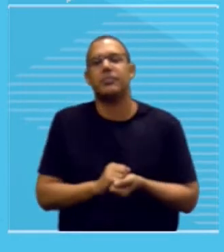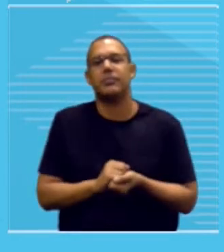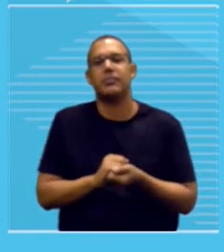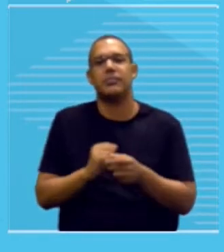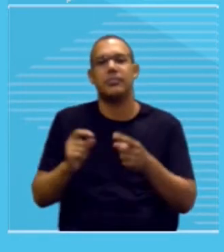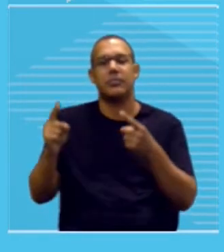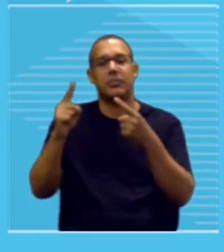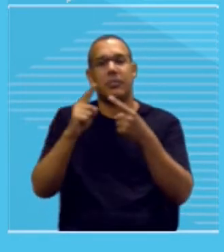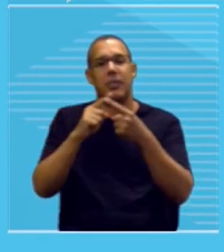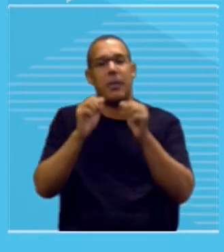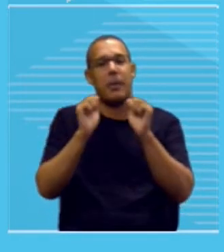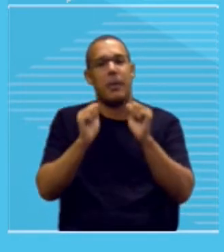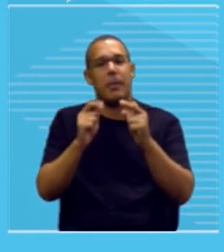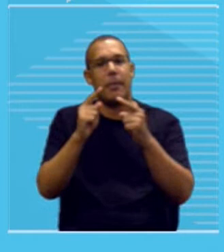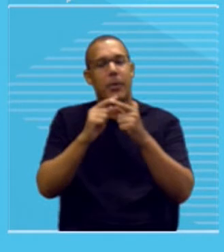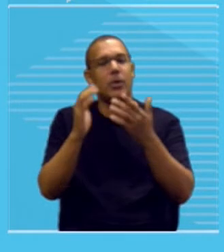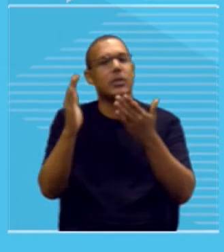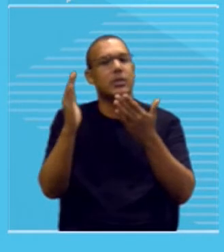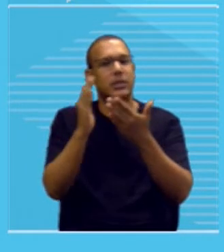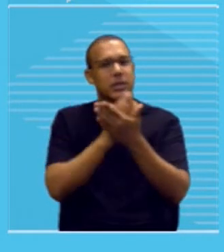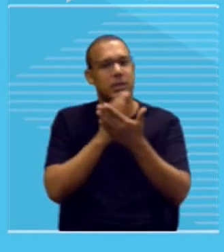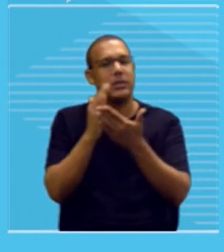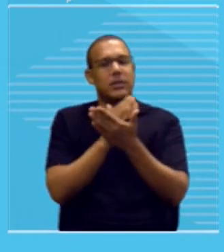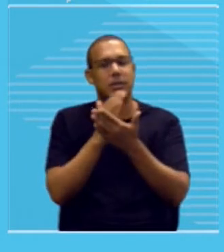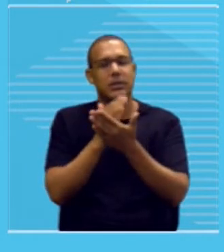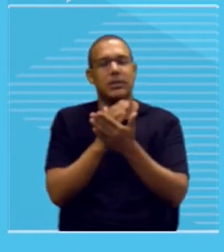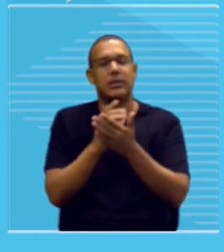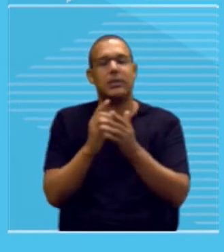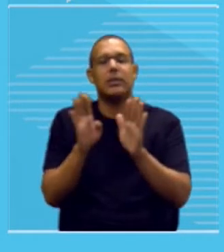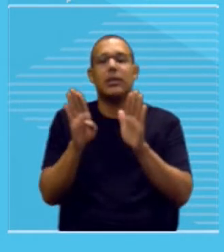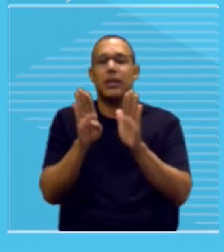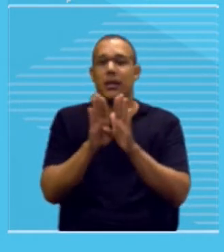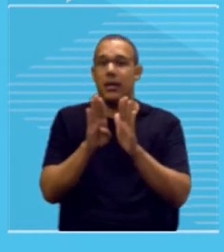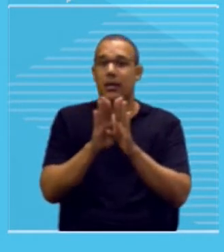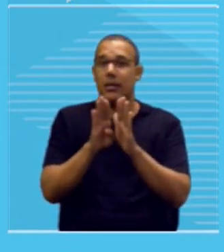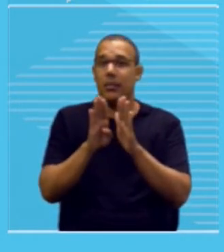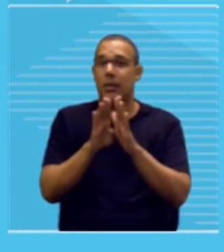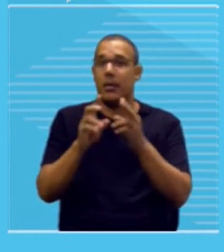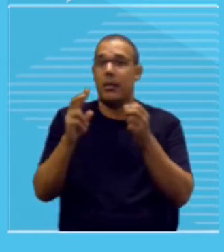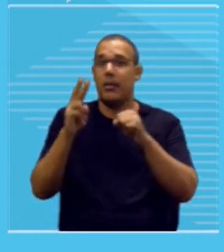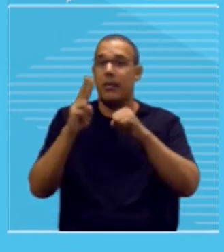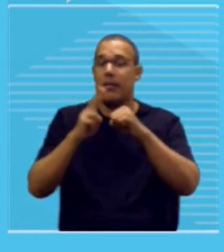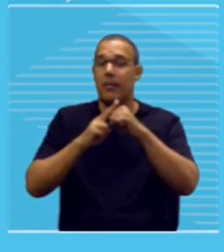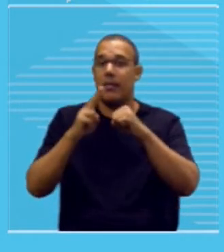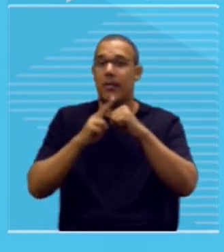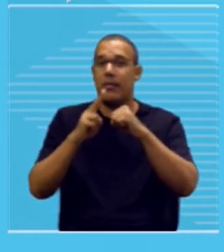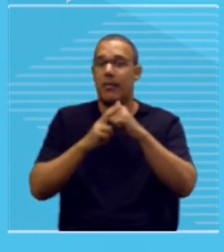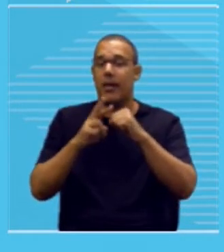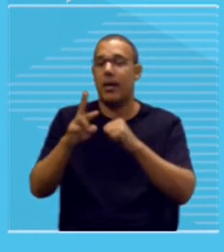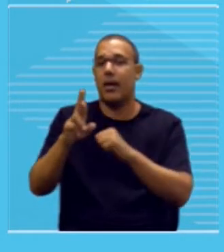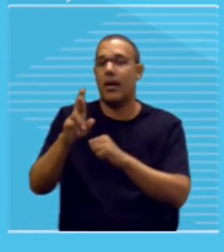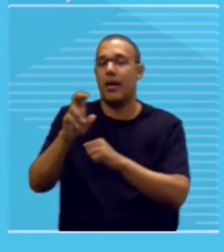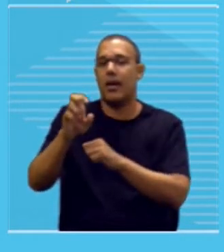tudo pode ser livre tanto pode ser o verbo reserva